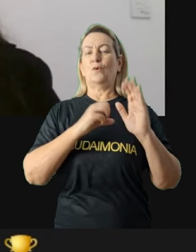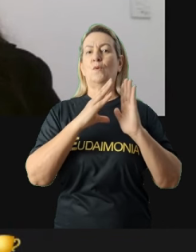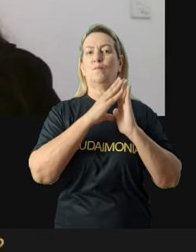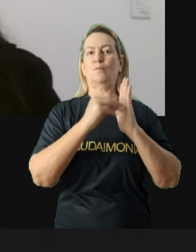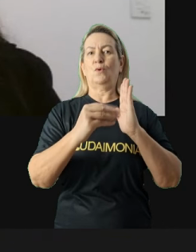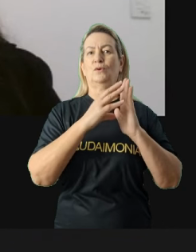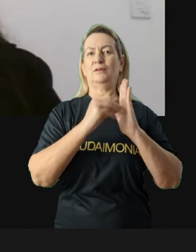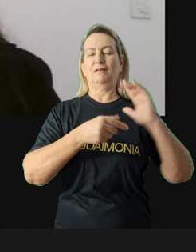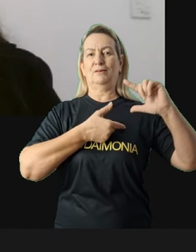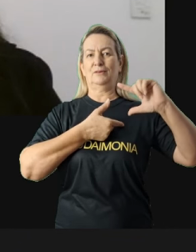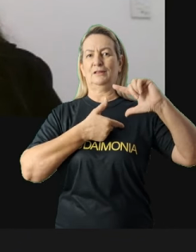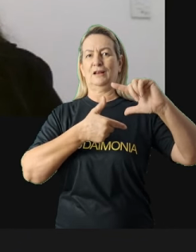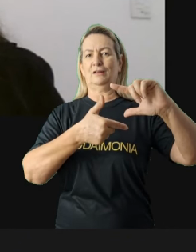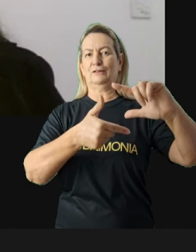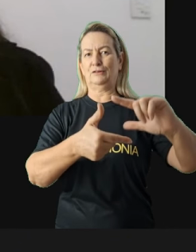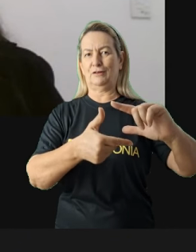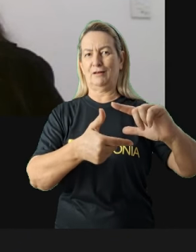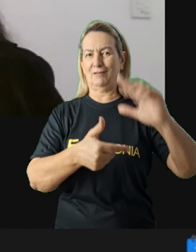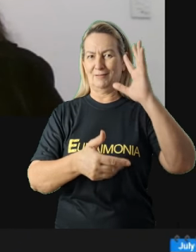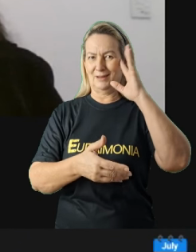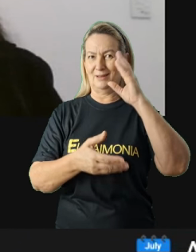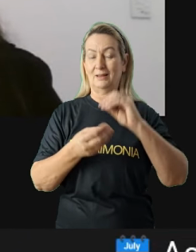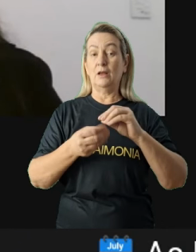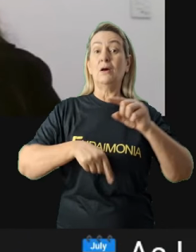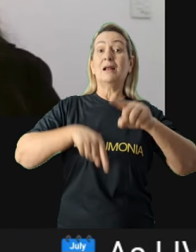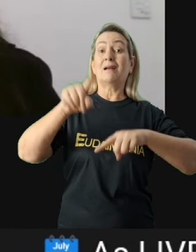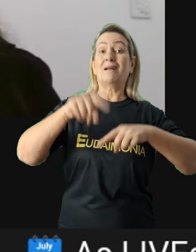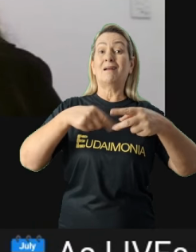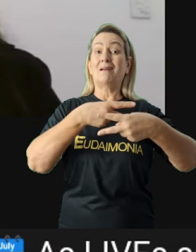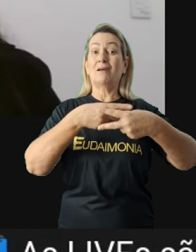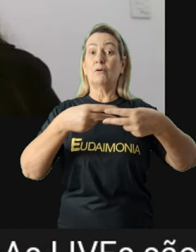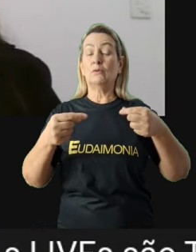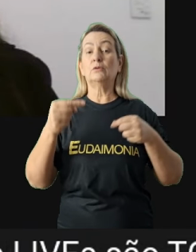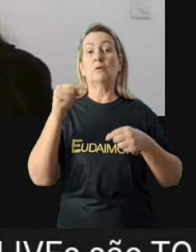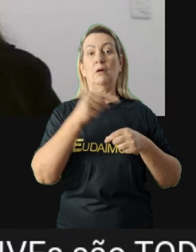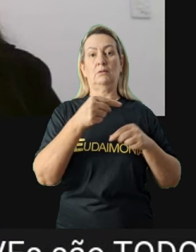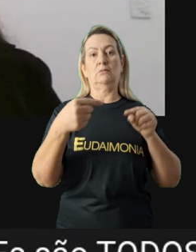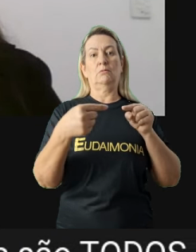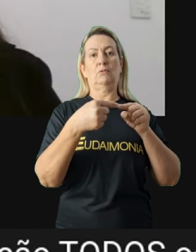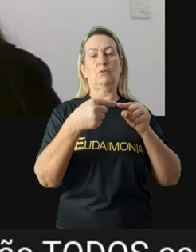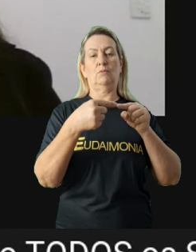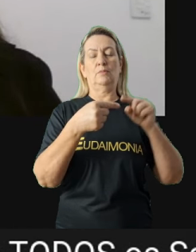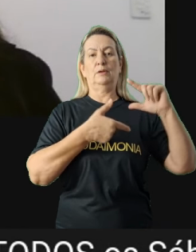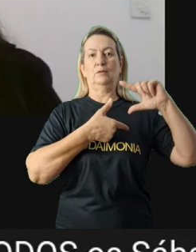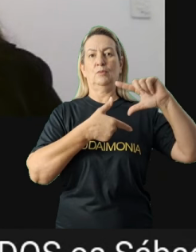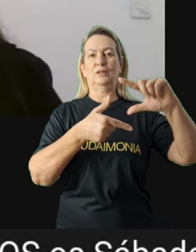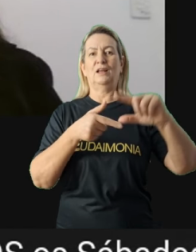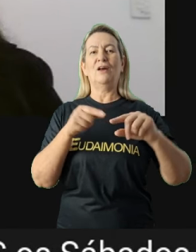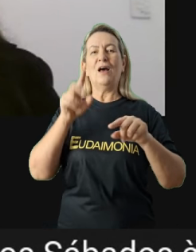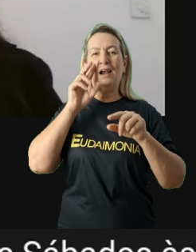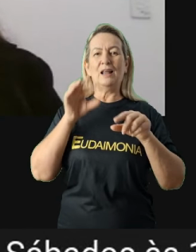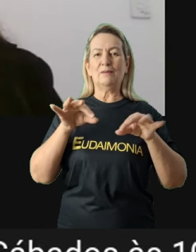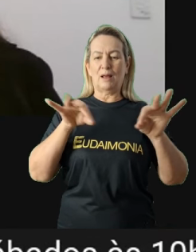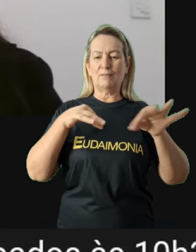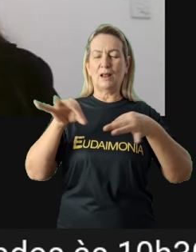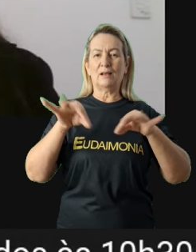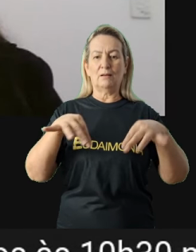passou aqui pelo mimeógrafo a álcool, depois o mimeógrafo eletrônico, depois o